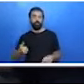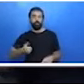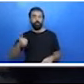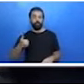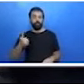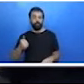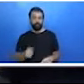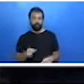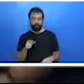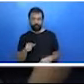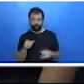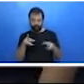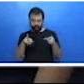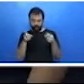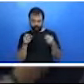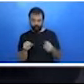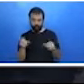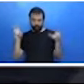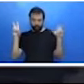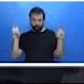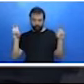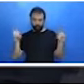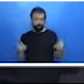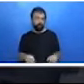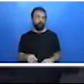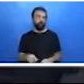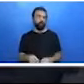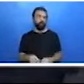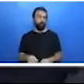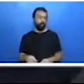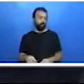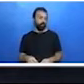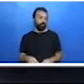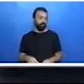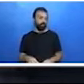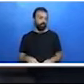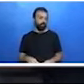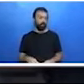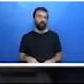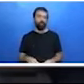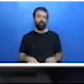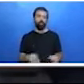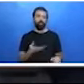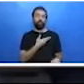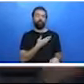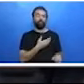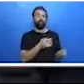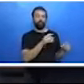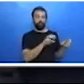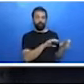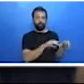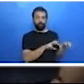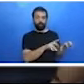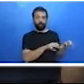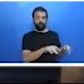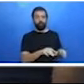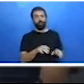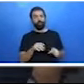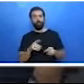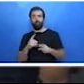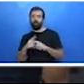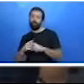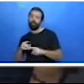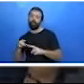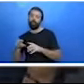ver com esse assunto. Amigos digitais versus amigos reais. Na letra A.